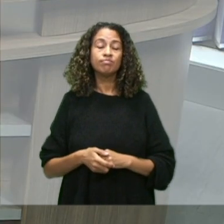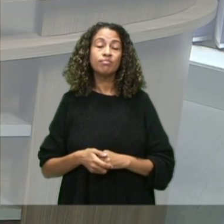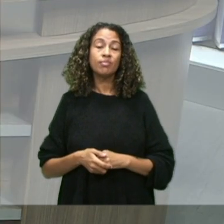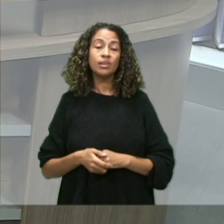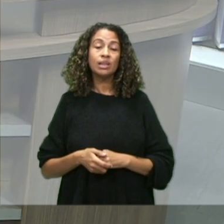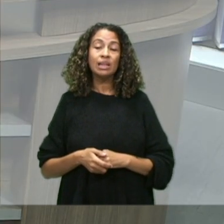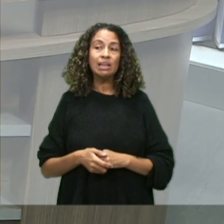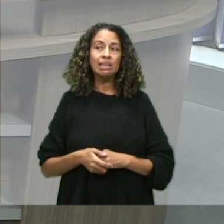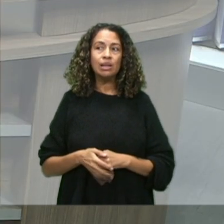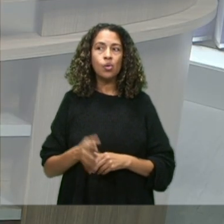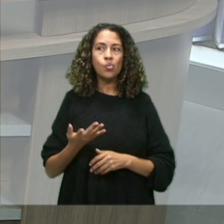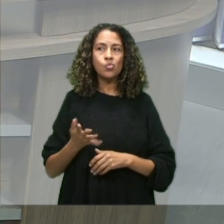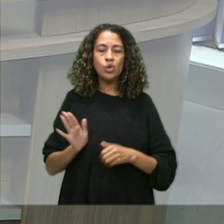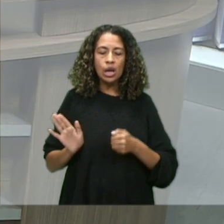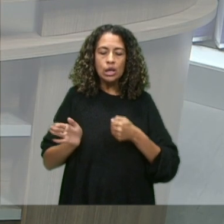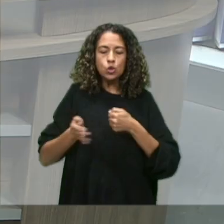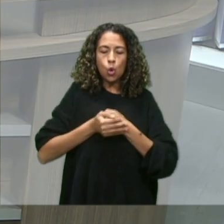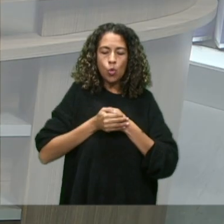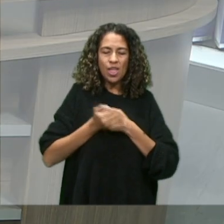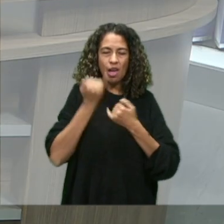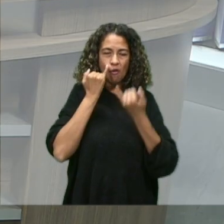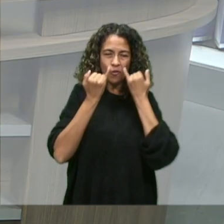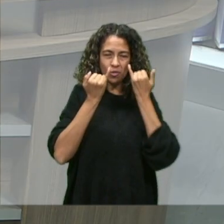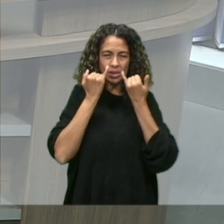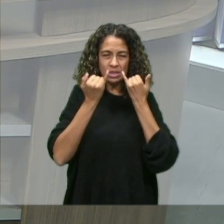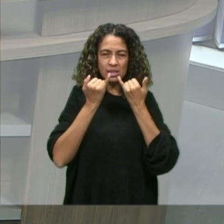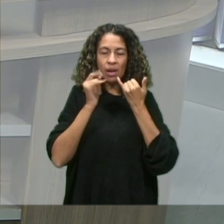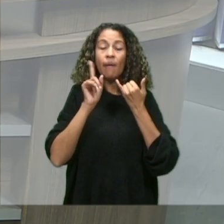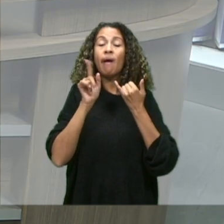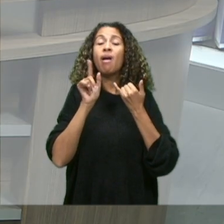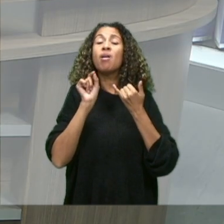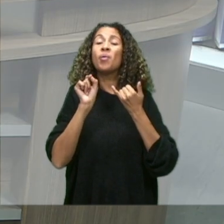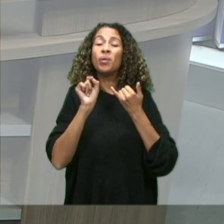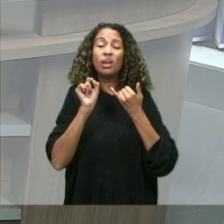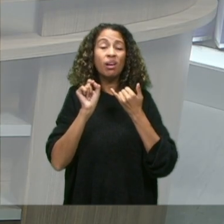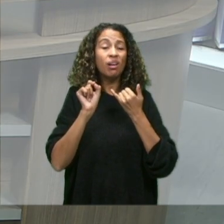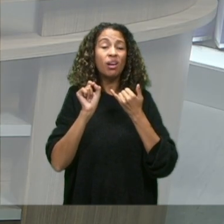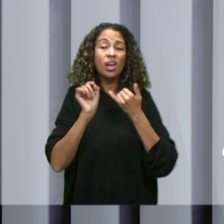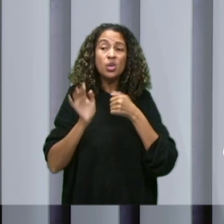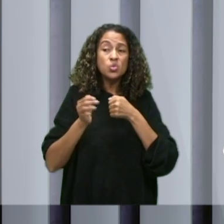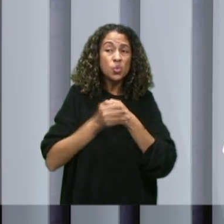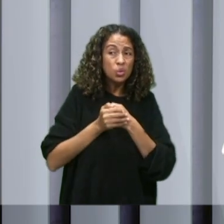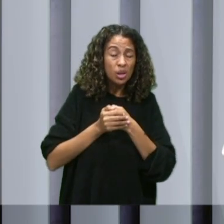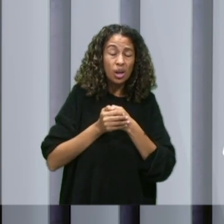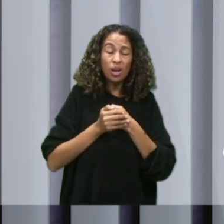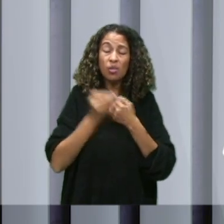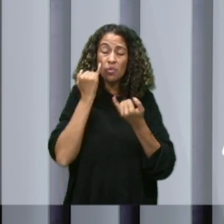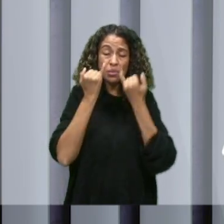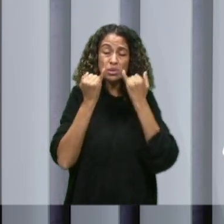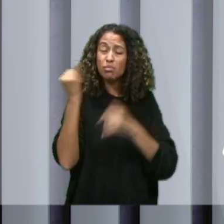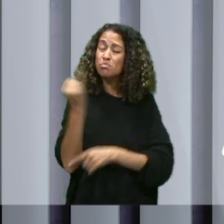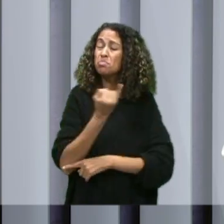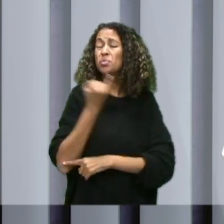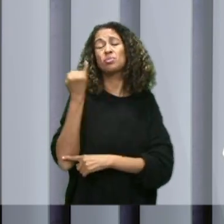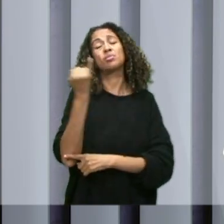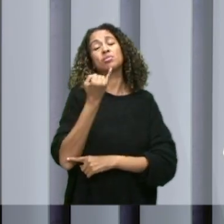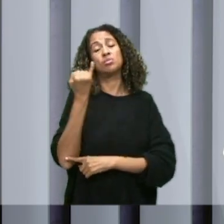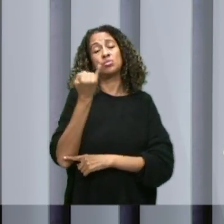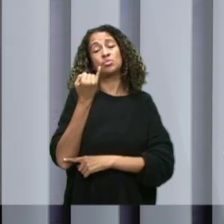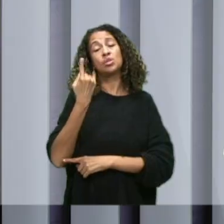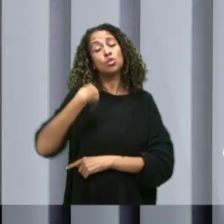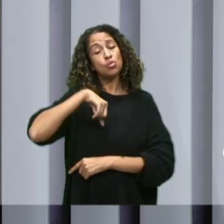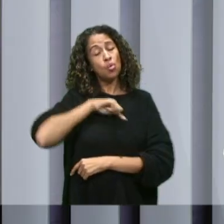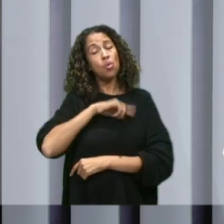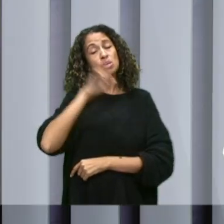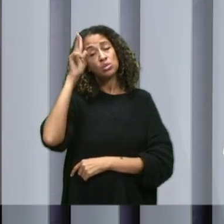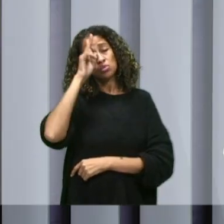fornecer esse tipo de informação é sonegar informações preciosíssimas da nossa própria história e de quem nós